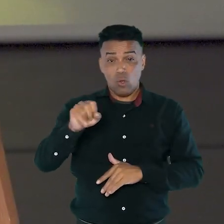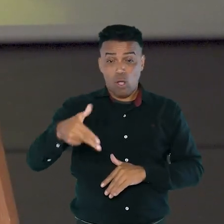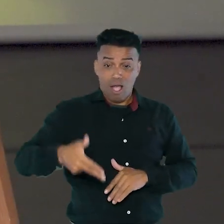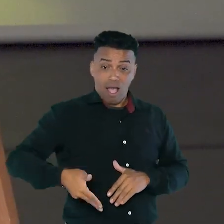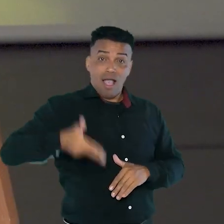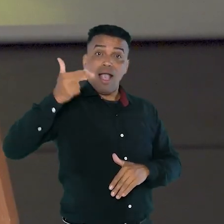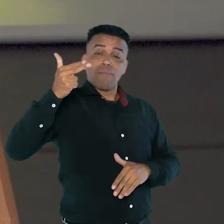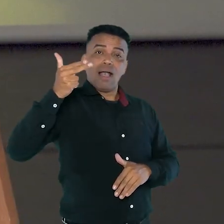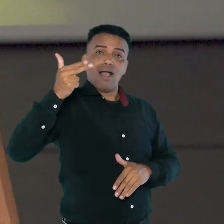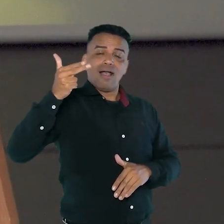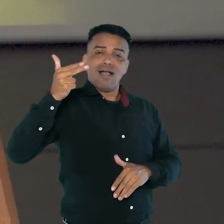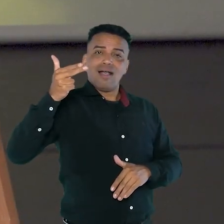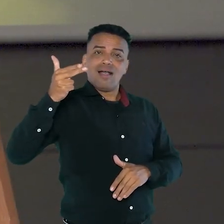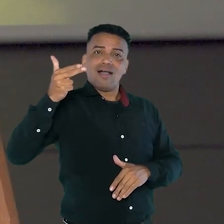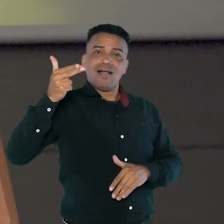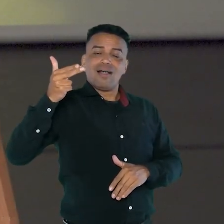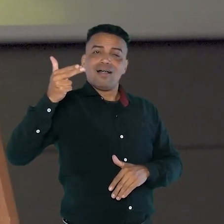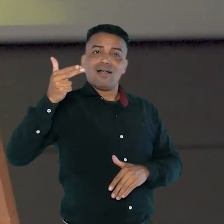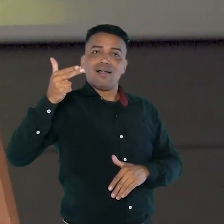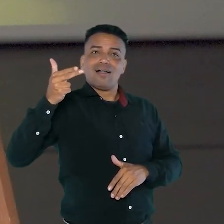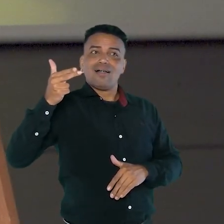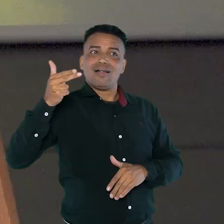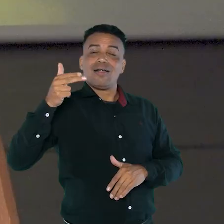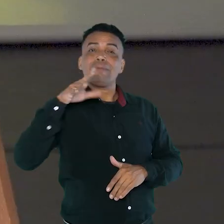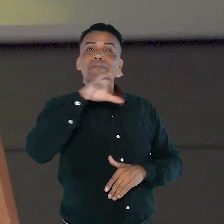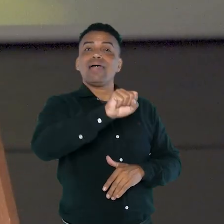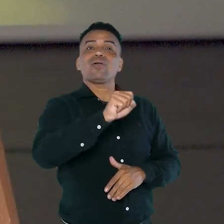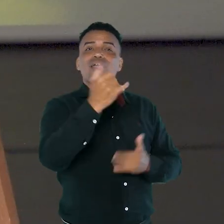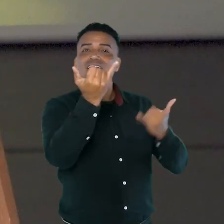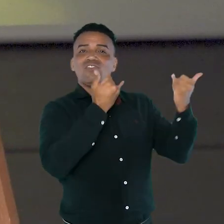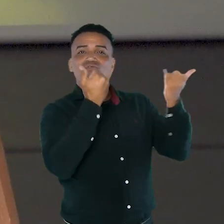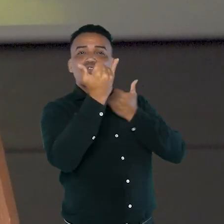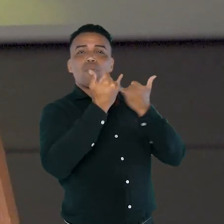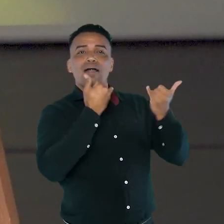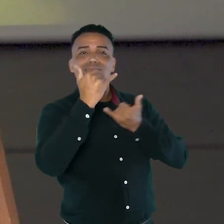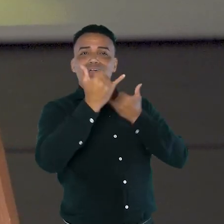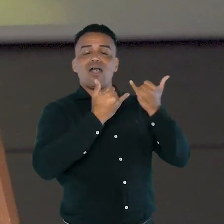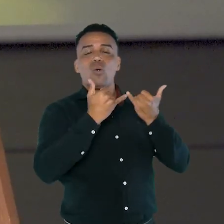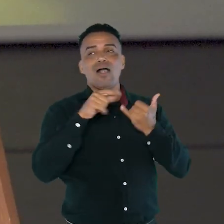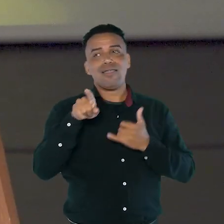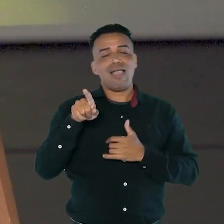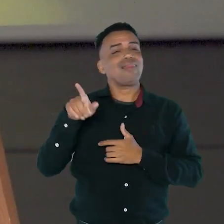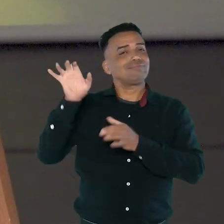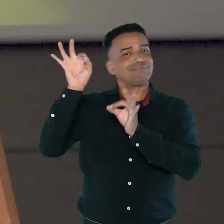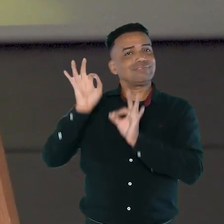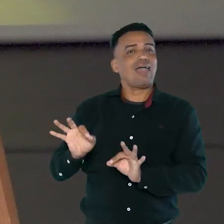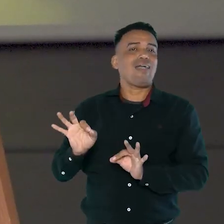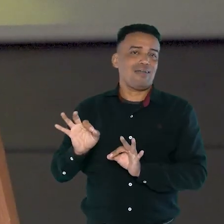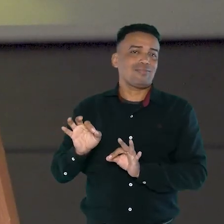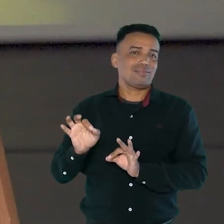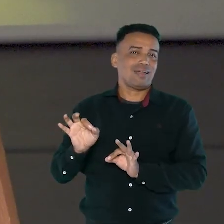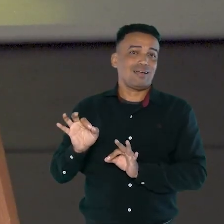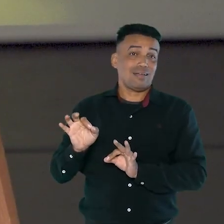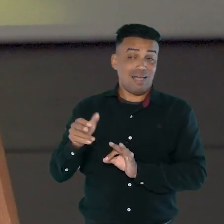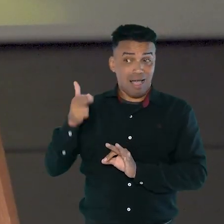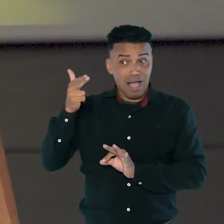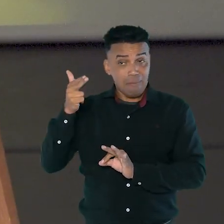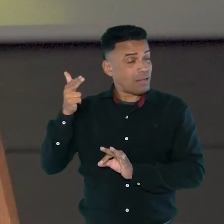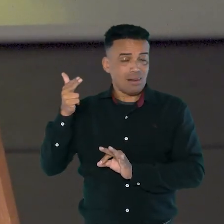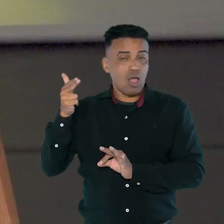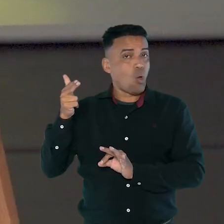de informação. Aí ela me quebra, né? Eu acho que ela está certa.